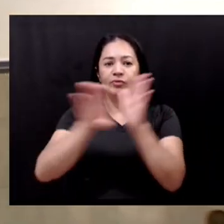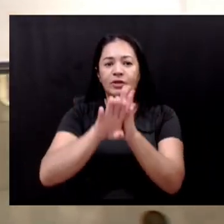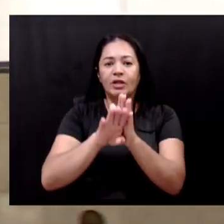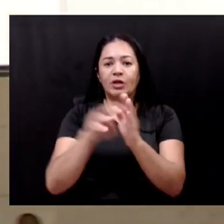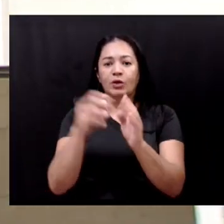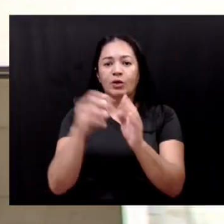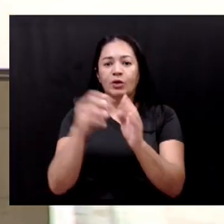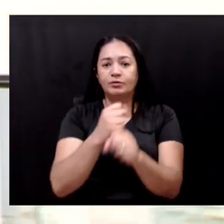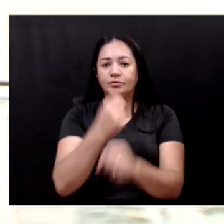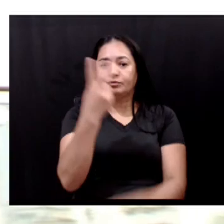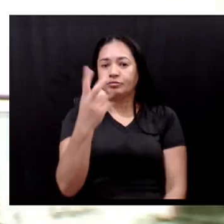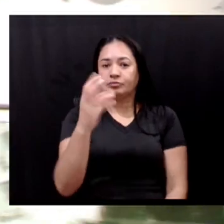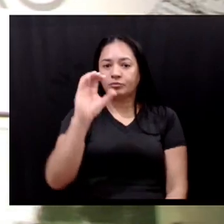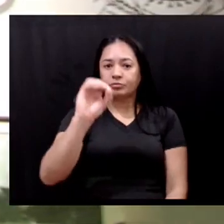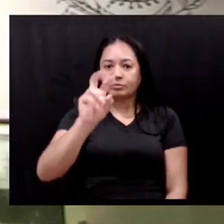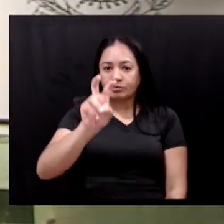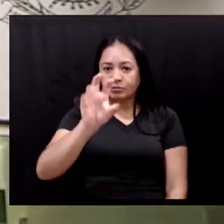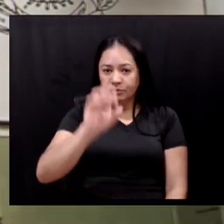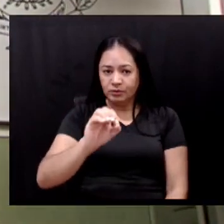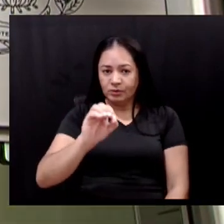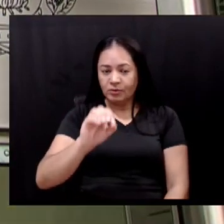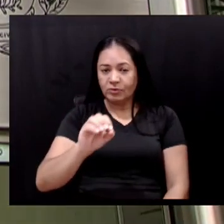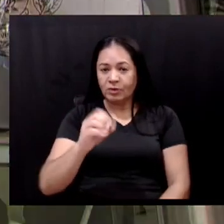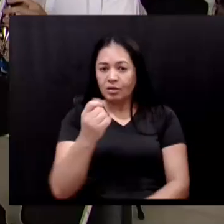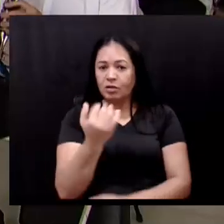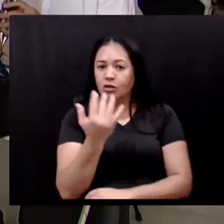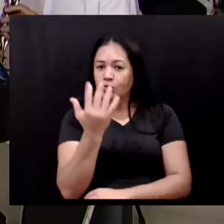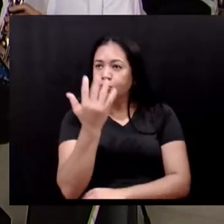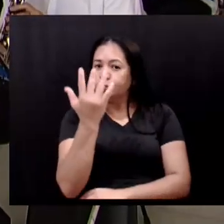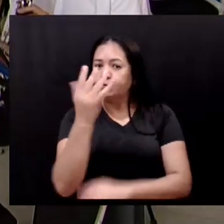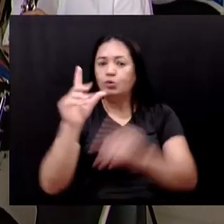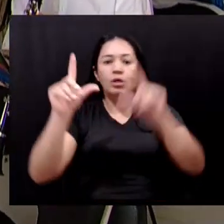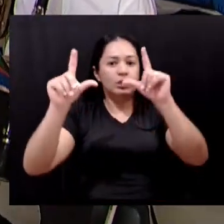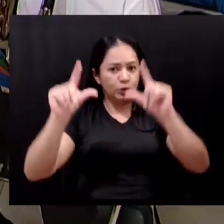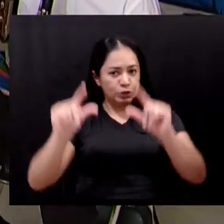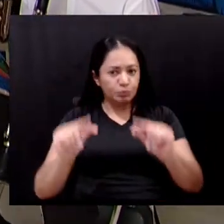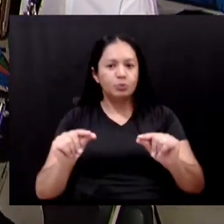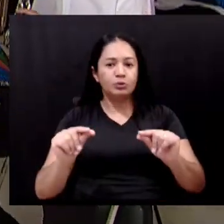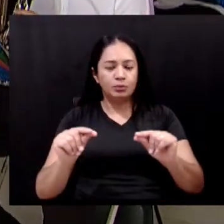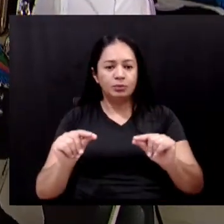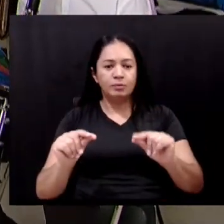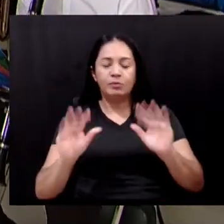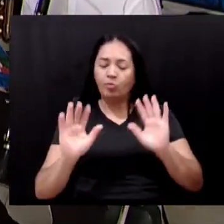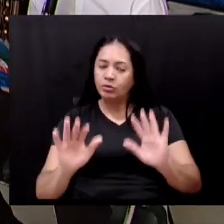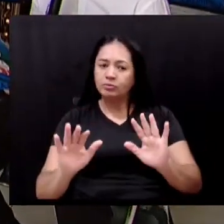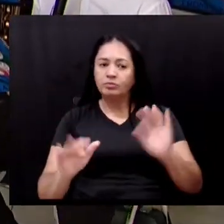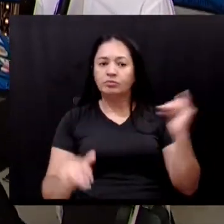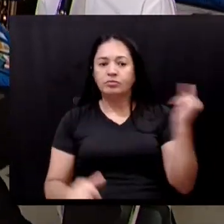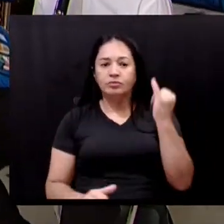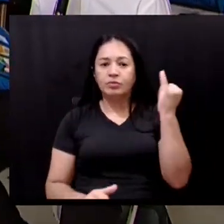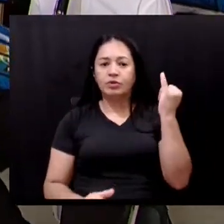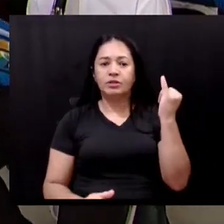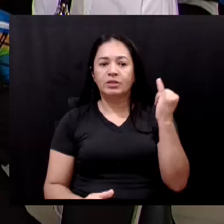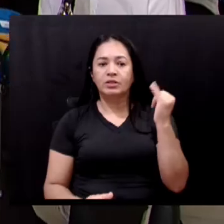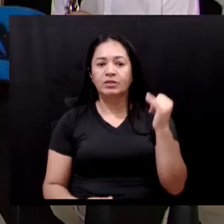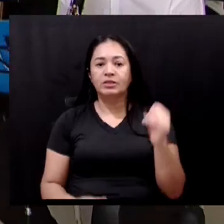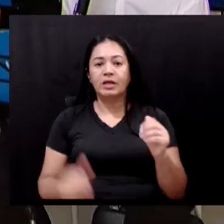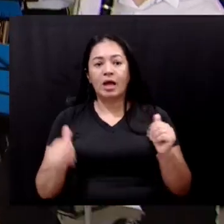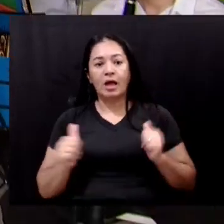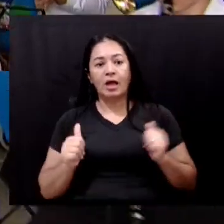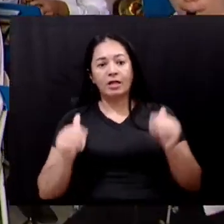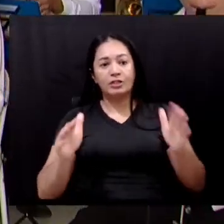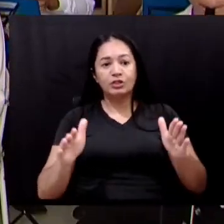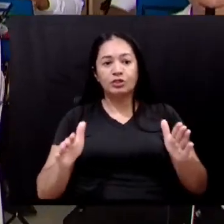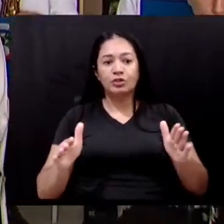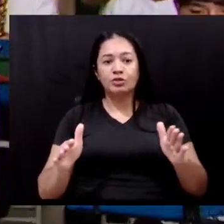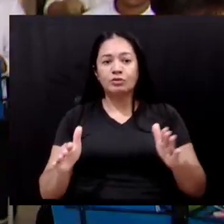para a redução de emissão de gases de efeito estufa. Então isso é muito importante que essas ações se